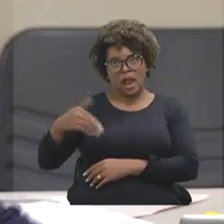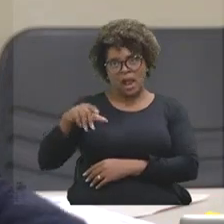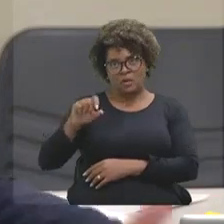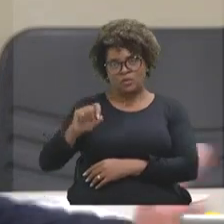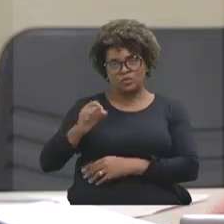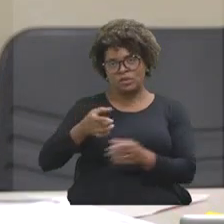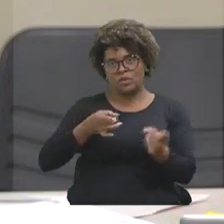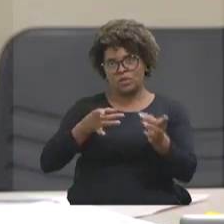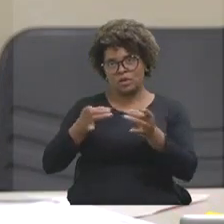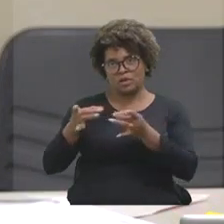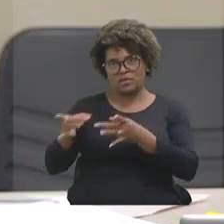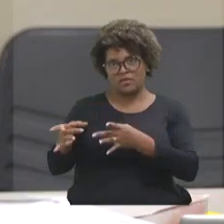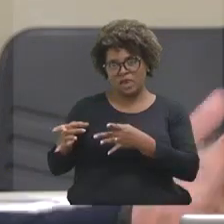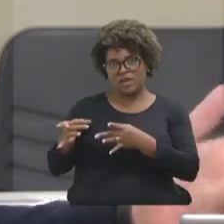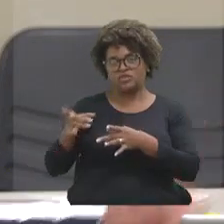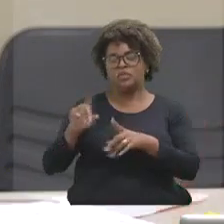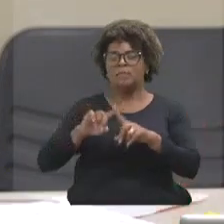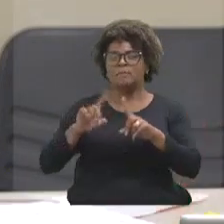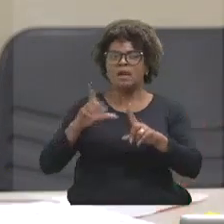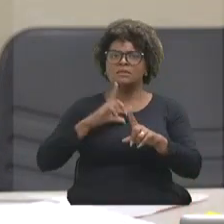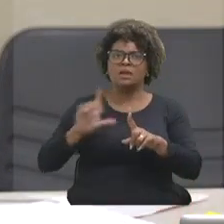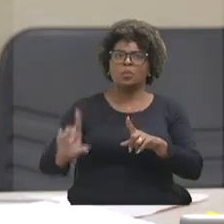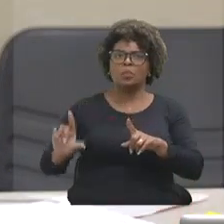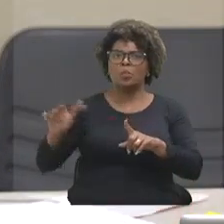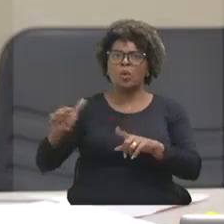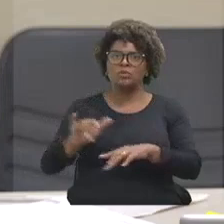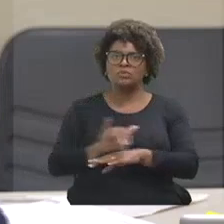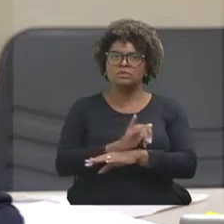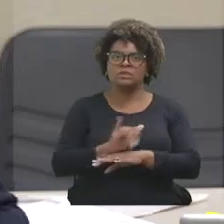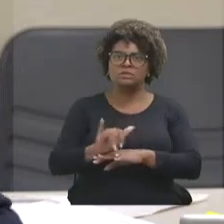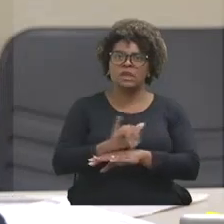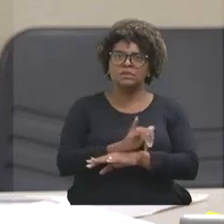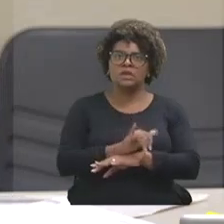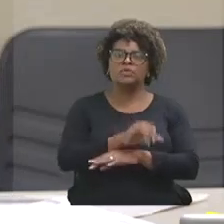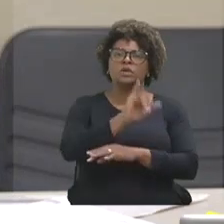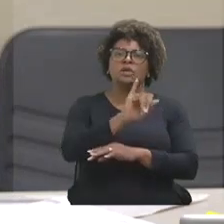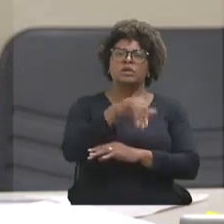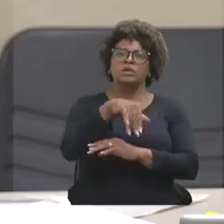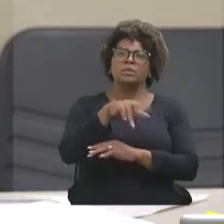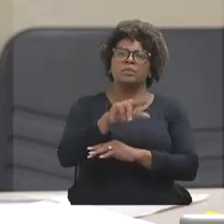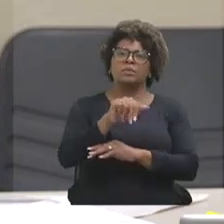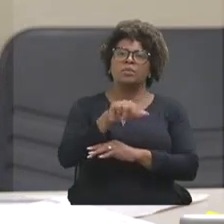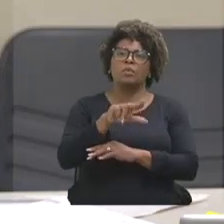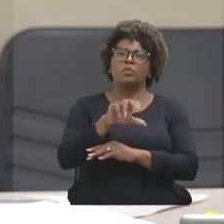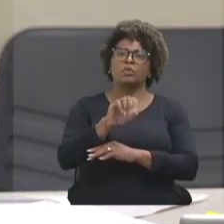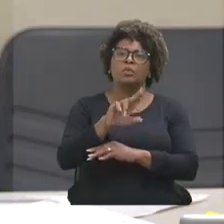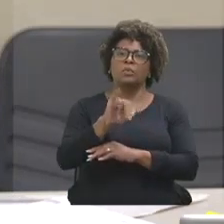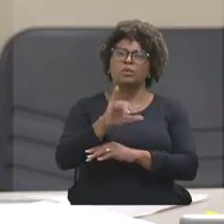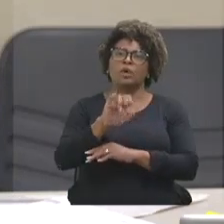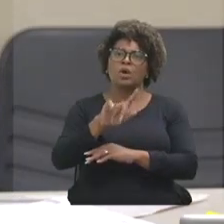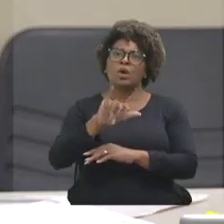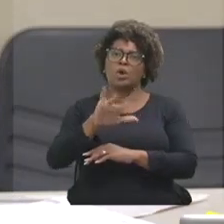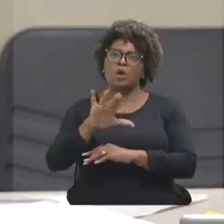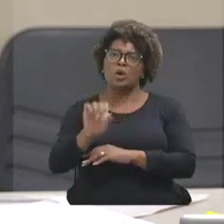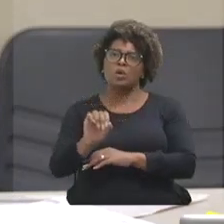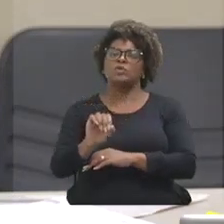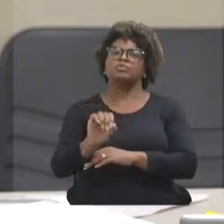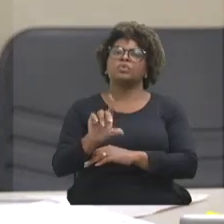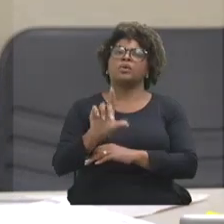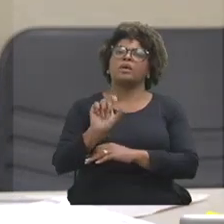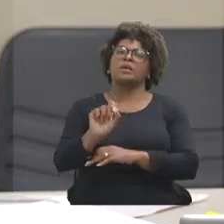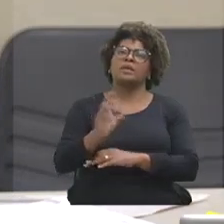especialmente monobiológicos nós temos também os medicamentos vinculados a tratamento de mundo supressão